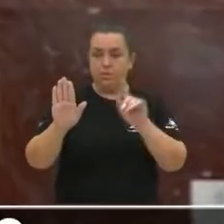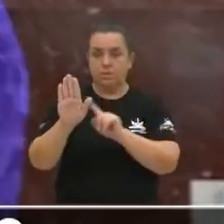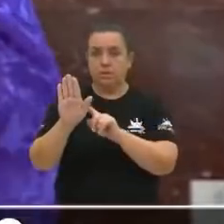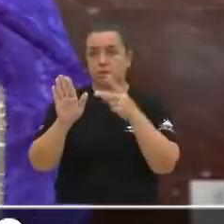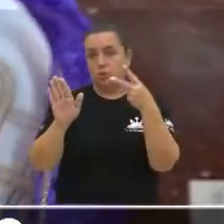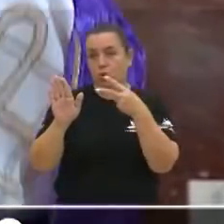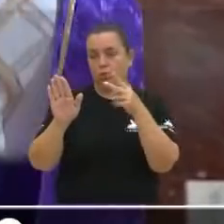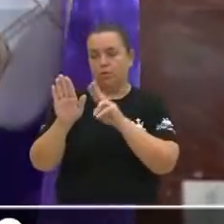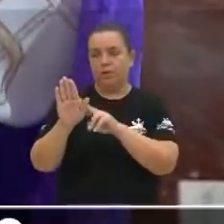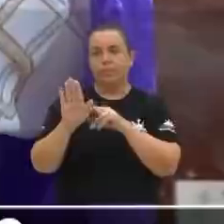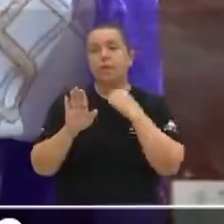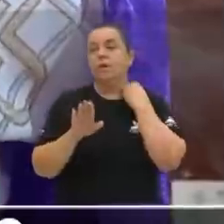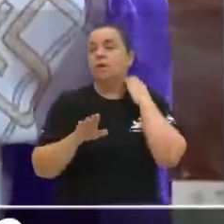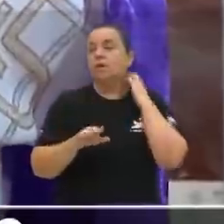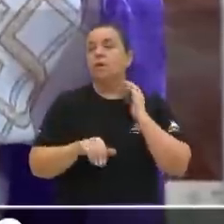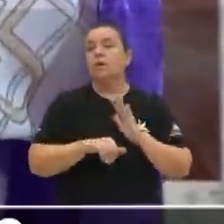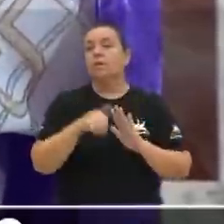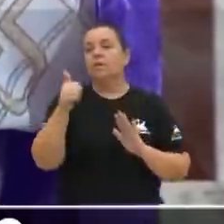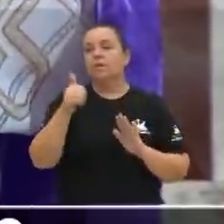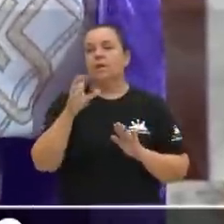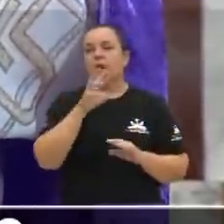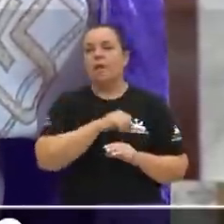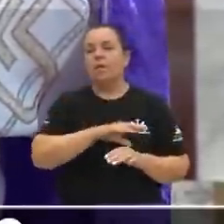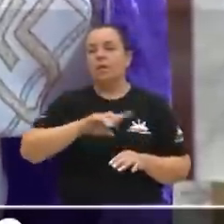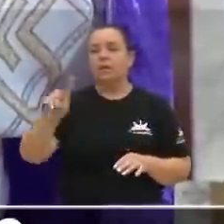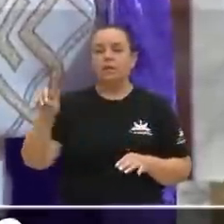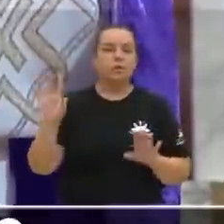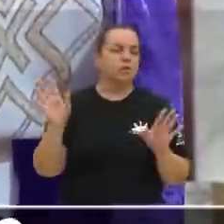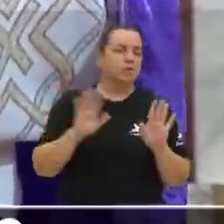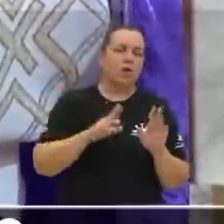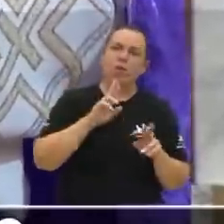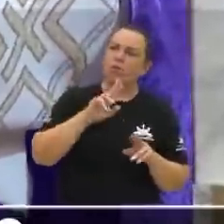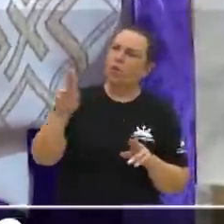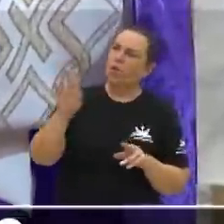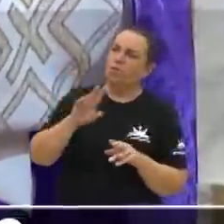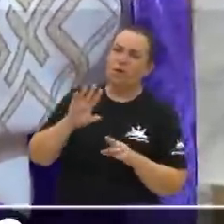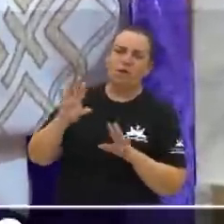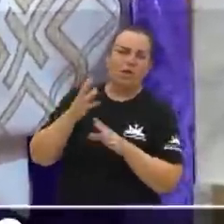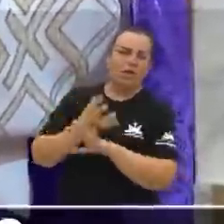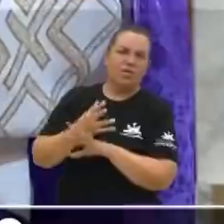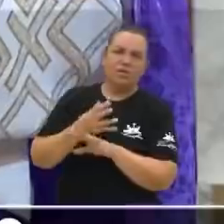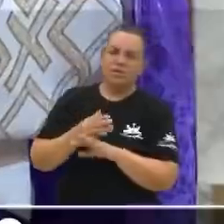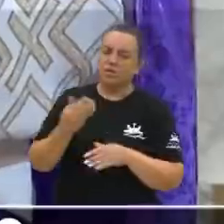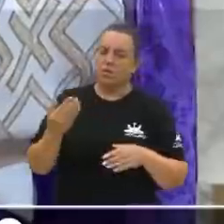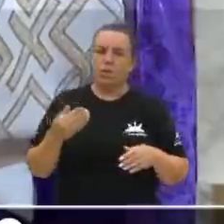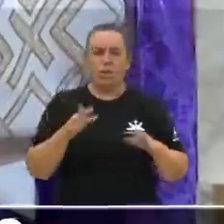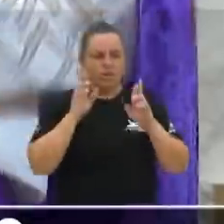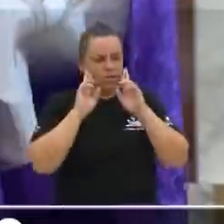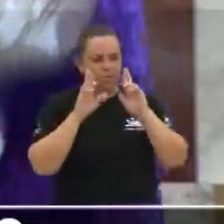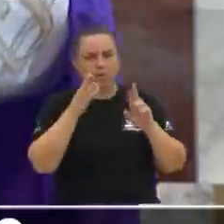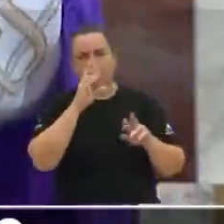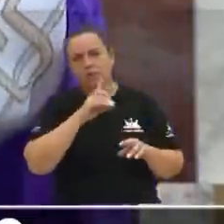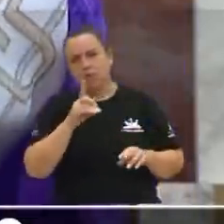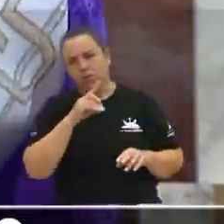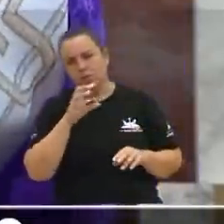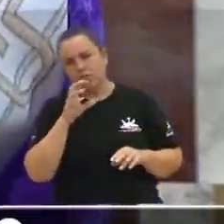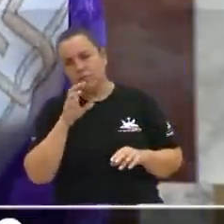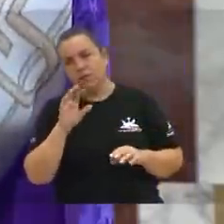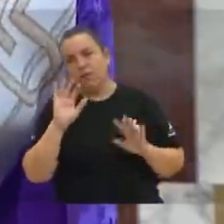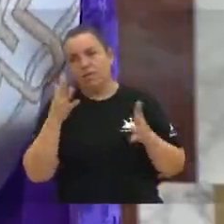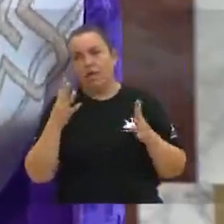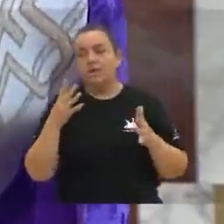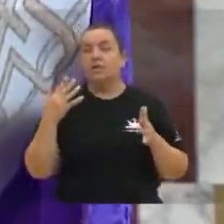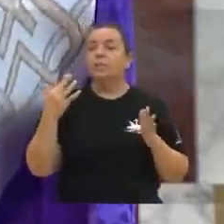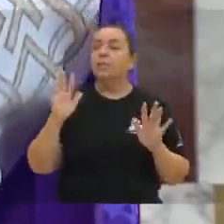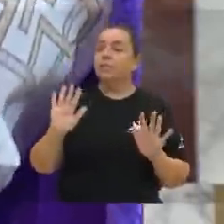segunda tábua a primeira tábua Amar a Deus sobre todas as coisas não tomar seu santo nome em vão guardar domingos e festas de guarda as.